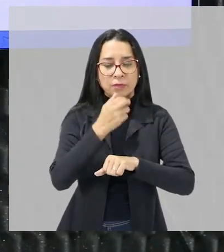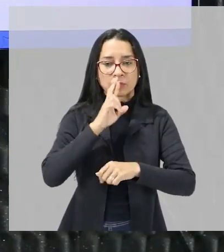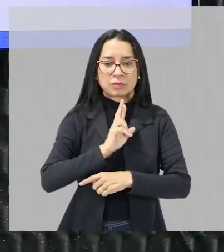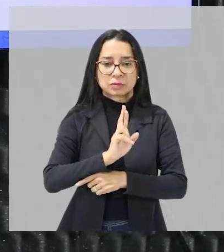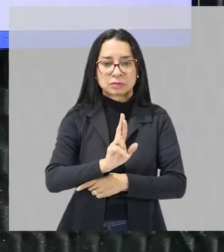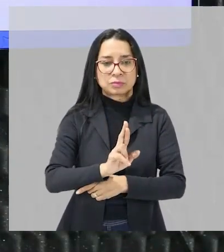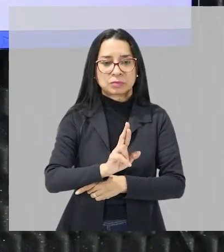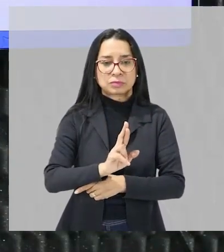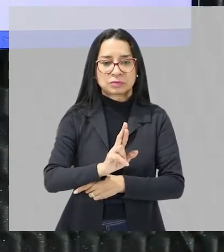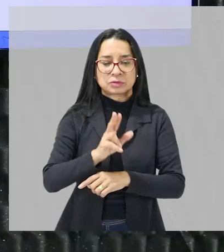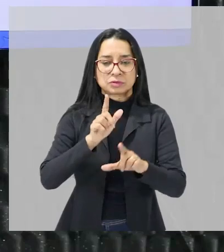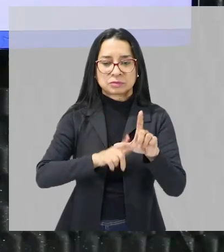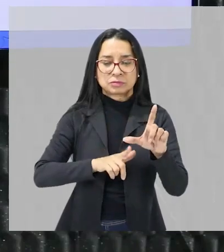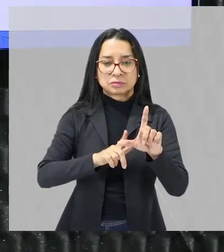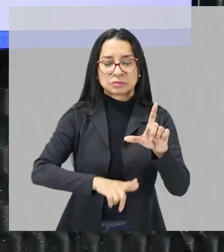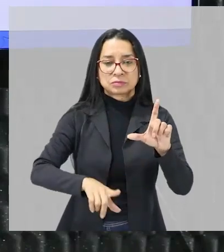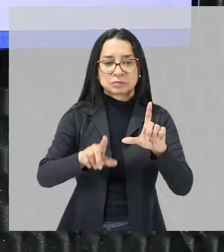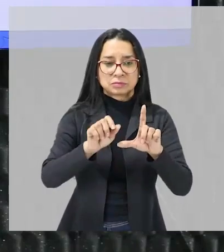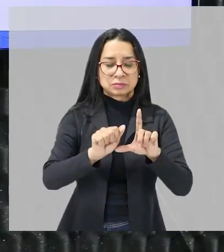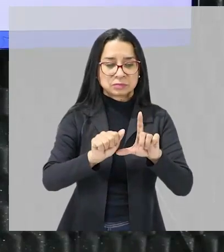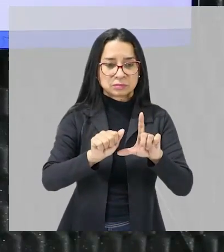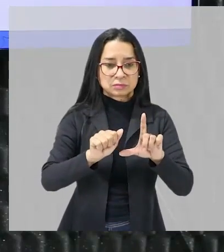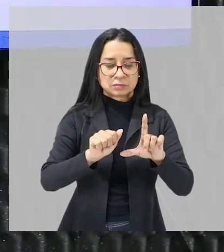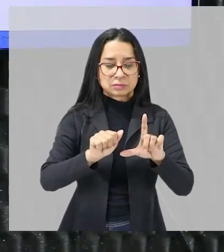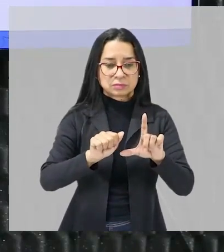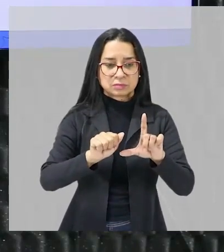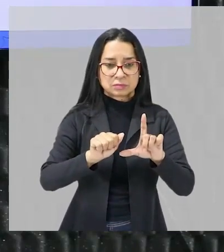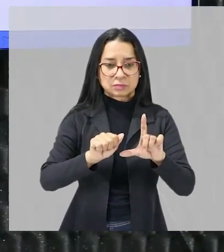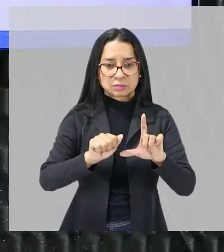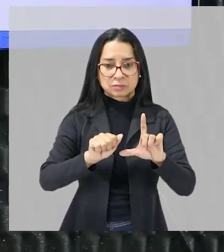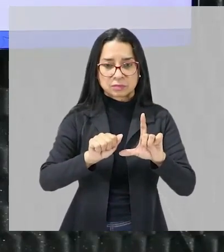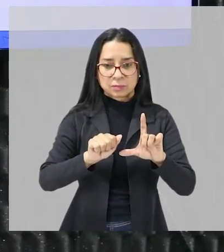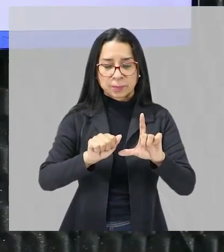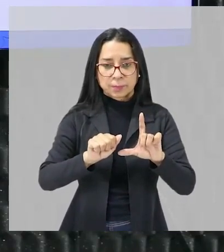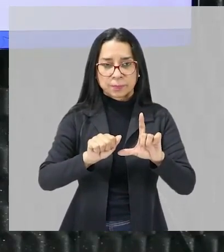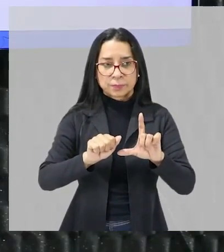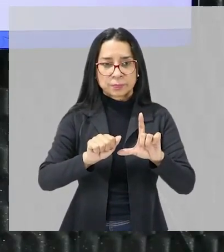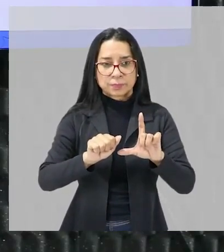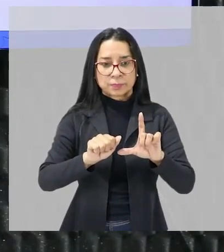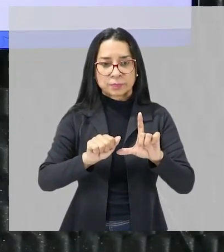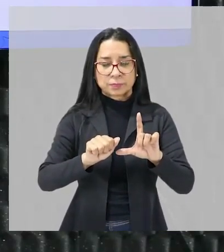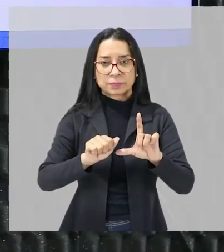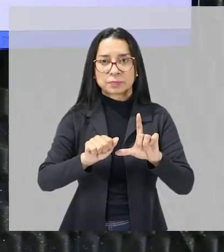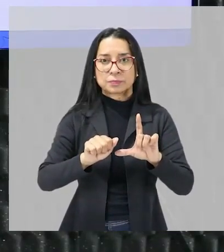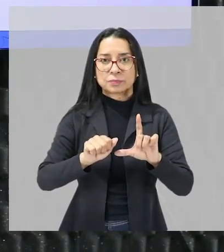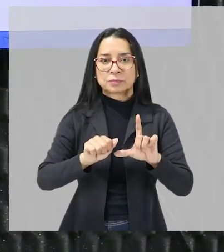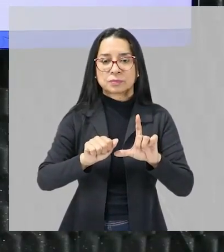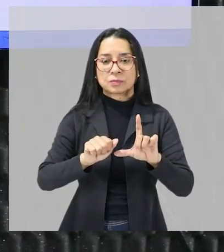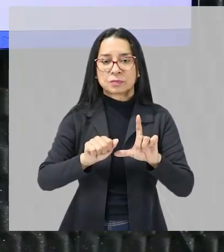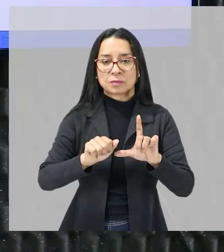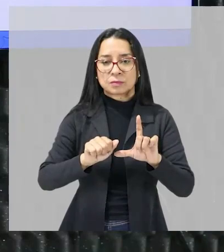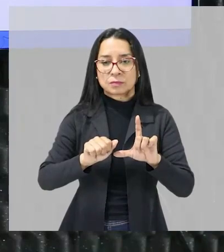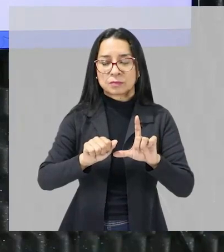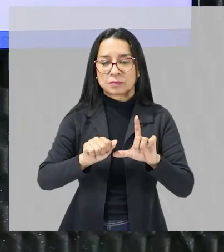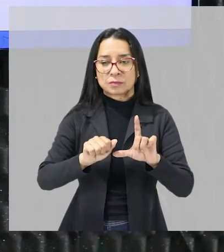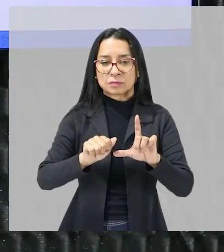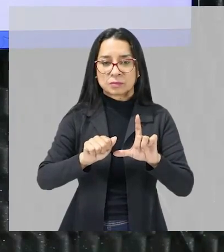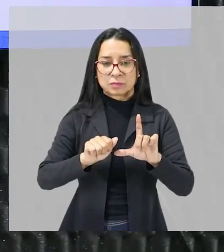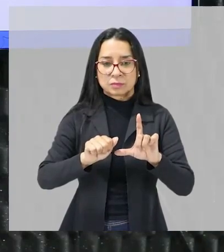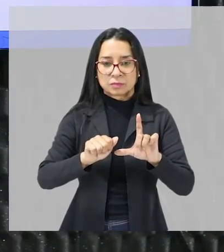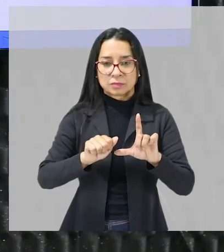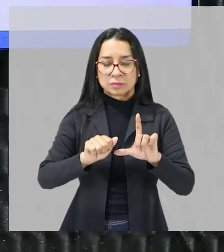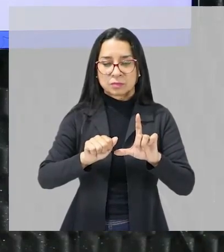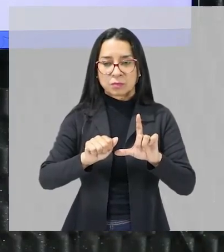pergunta será a letra A. Concepções variadas da realidade social, moldadas por ideias e valores que orientam o modo